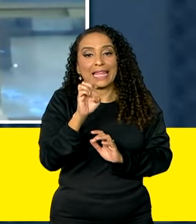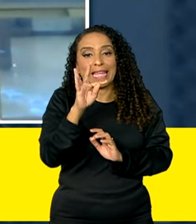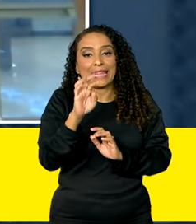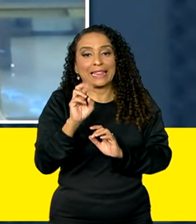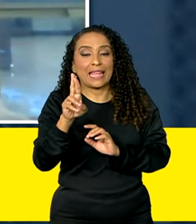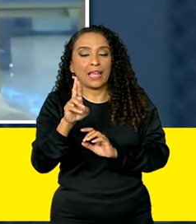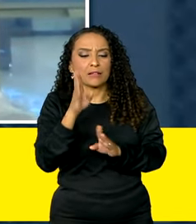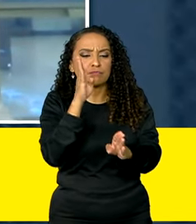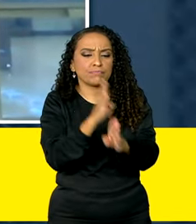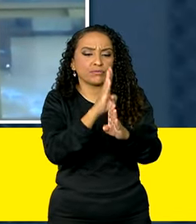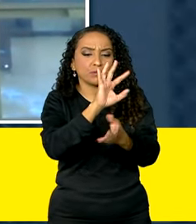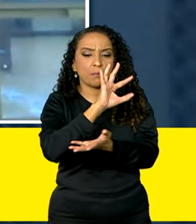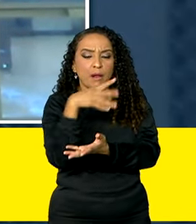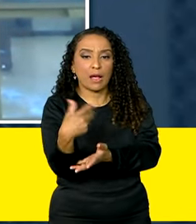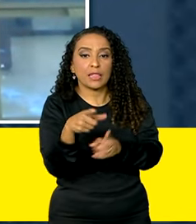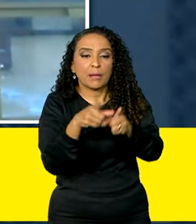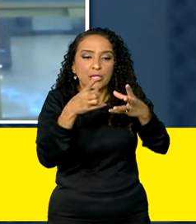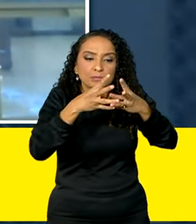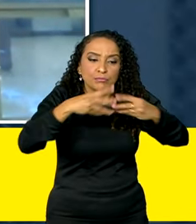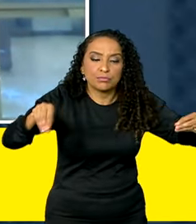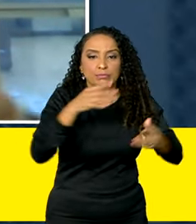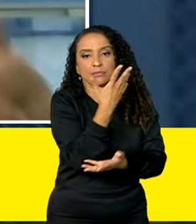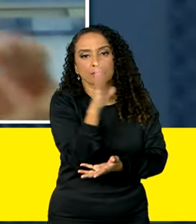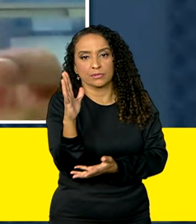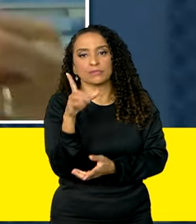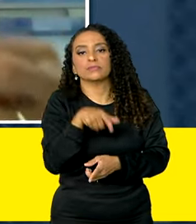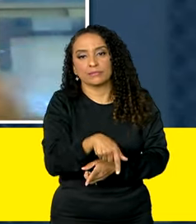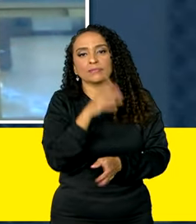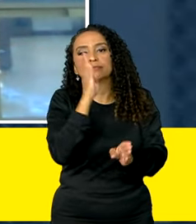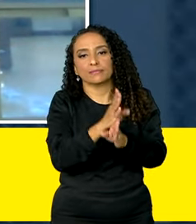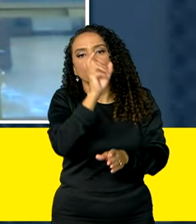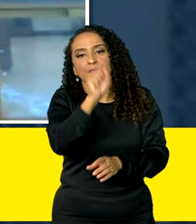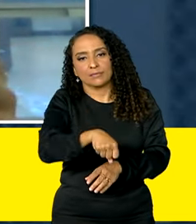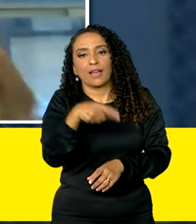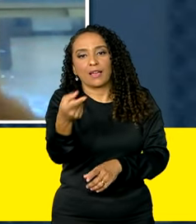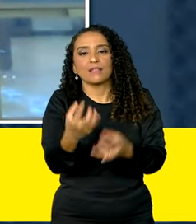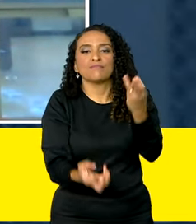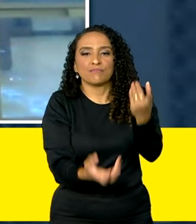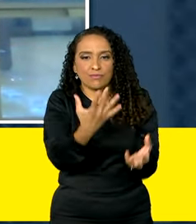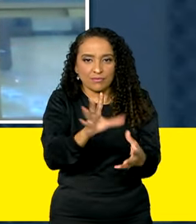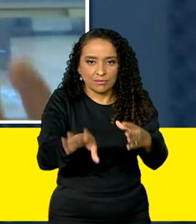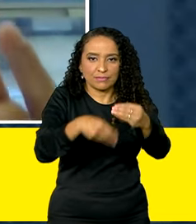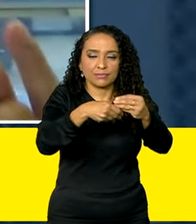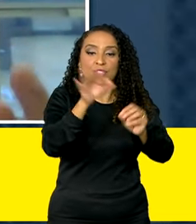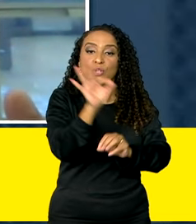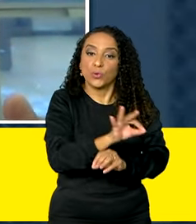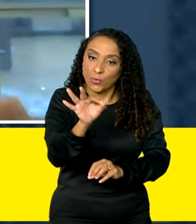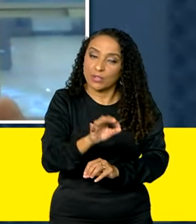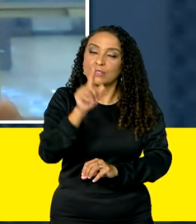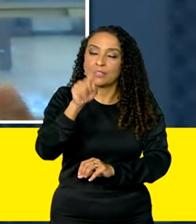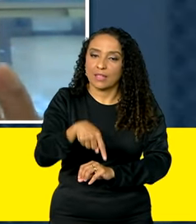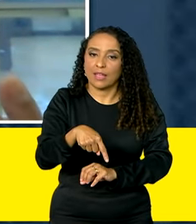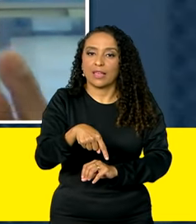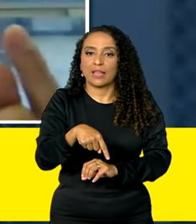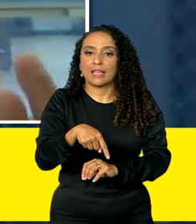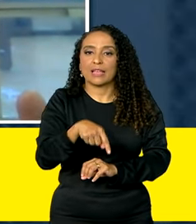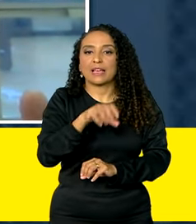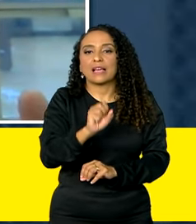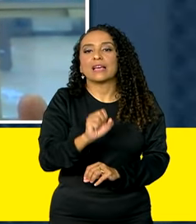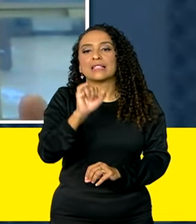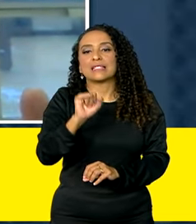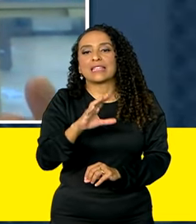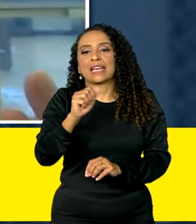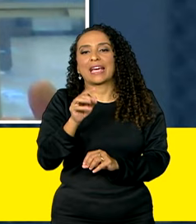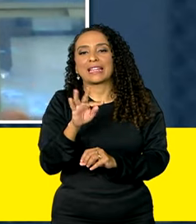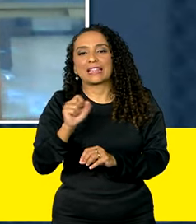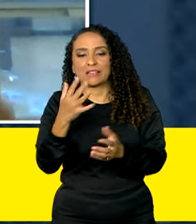detecta desmatamento e degradação florestal, e aí o incêndio entra num índice que é cicatriz de